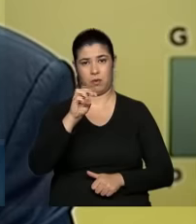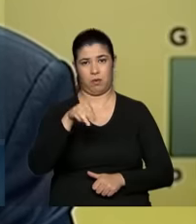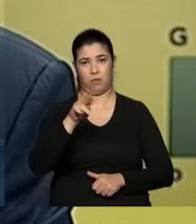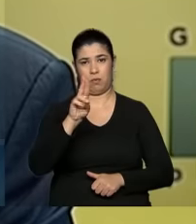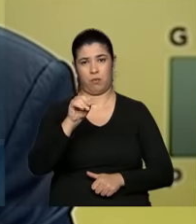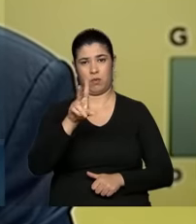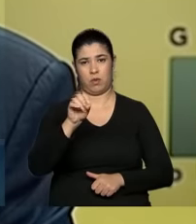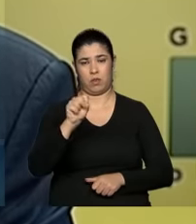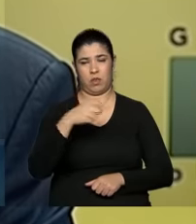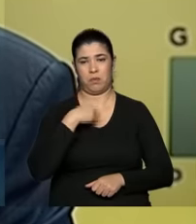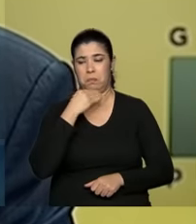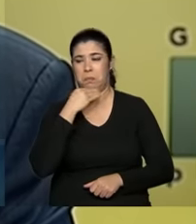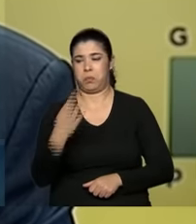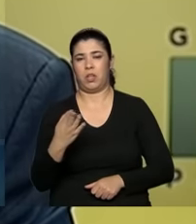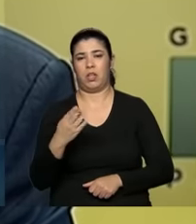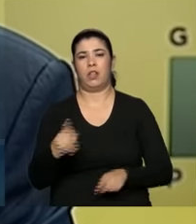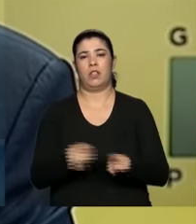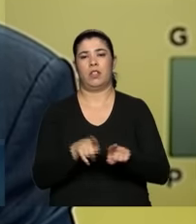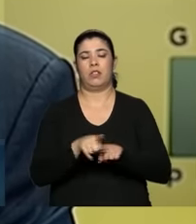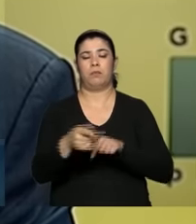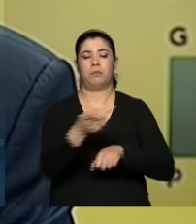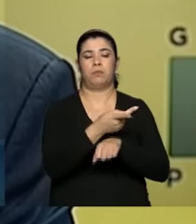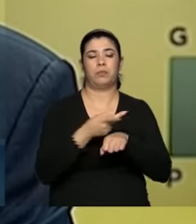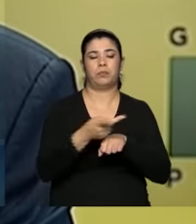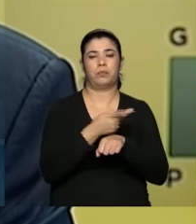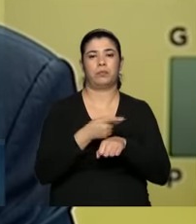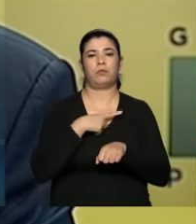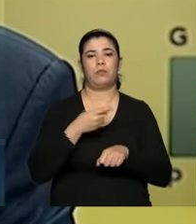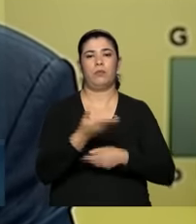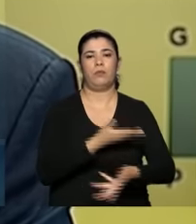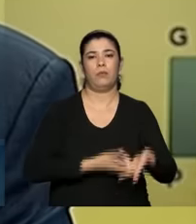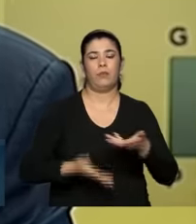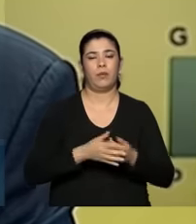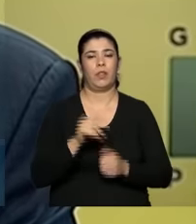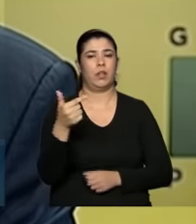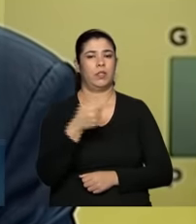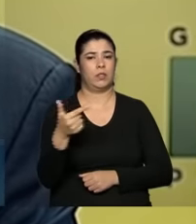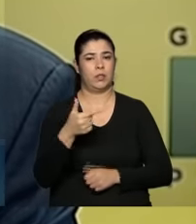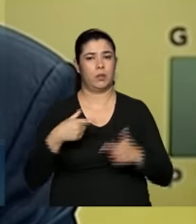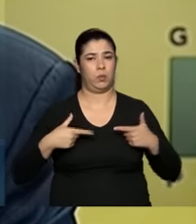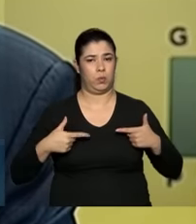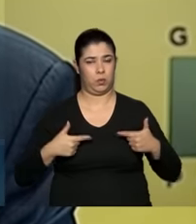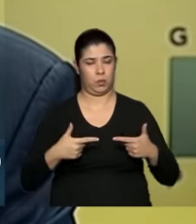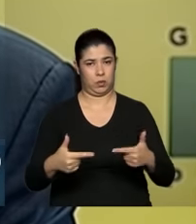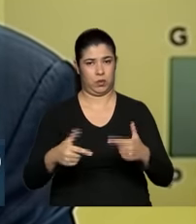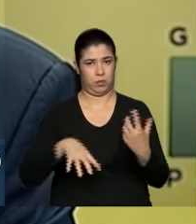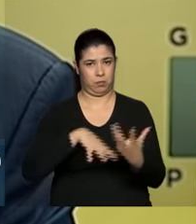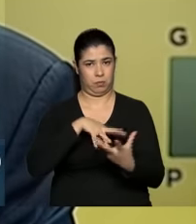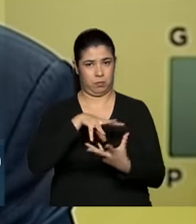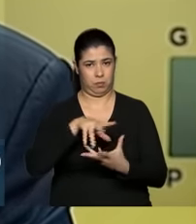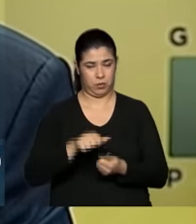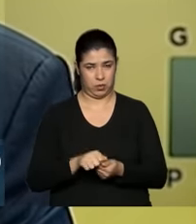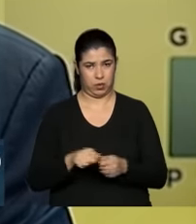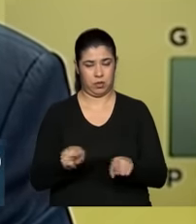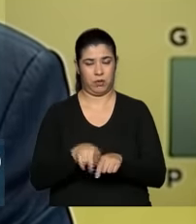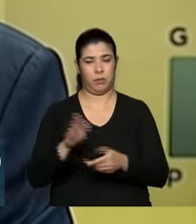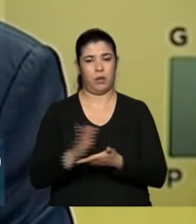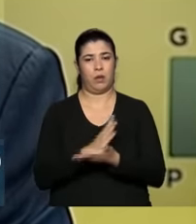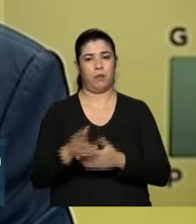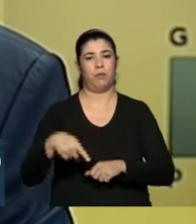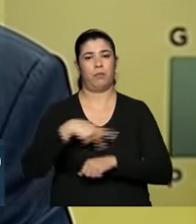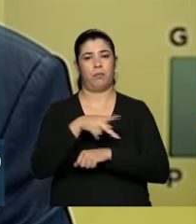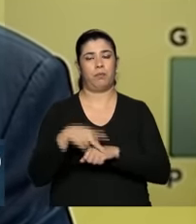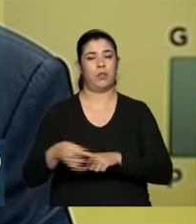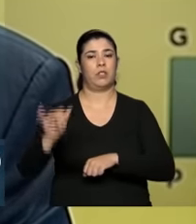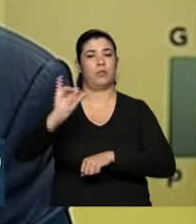descaso absoluto das sociedades para as vítimas. A Segunda Guerra Mundial tomou, os países centrais, os